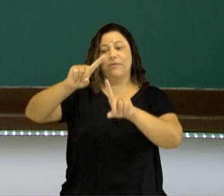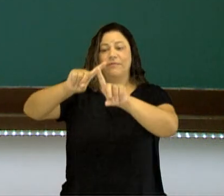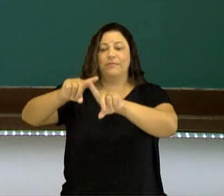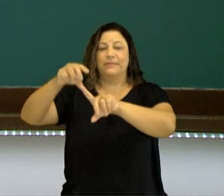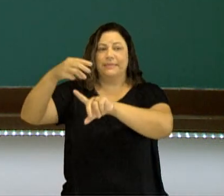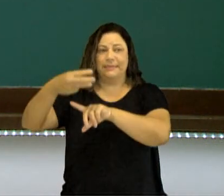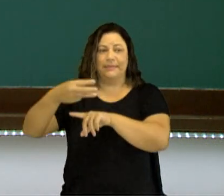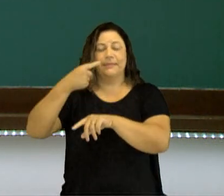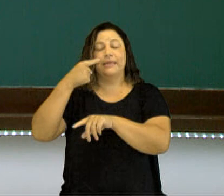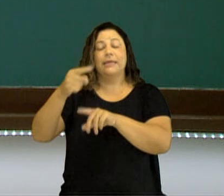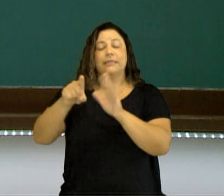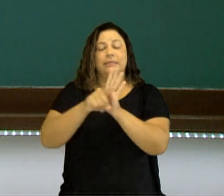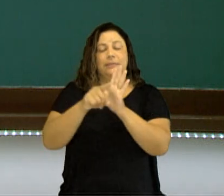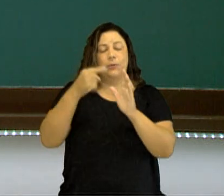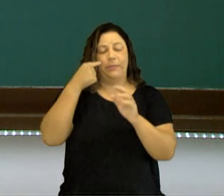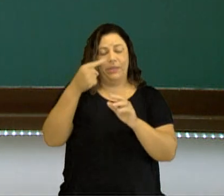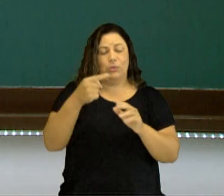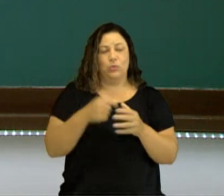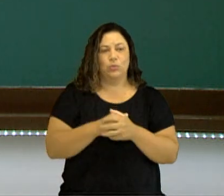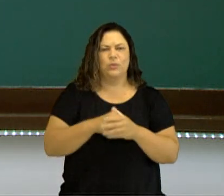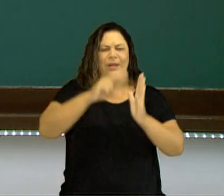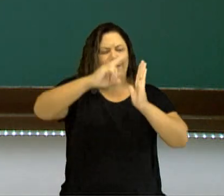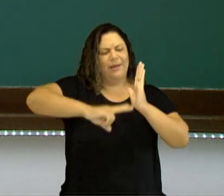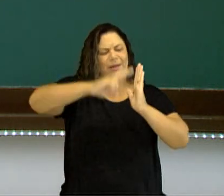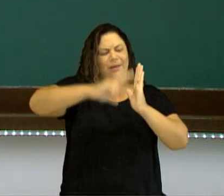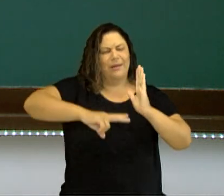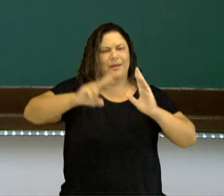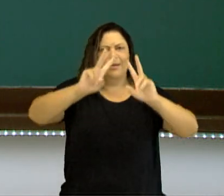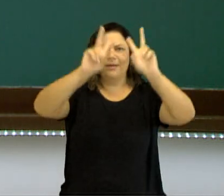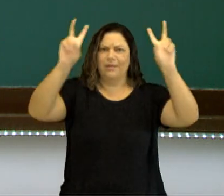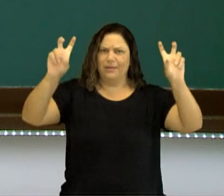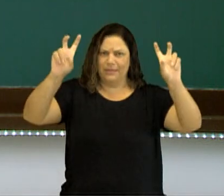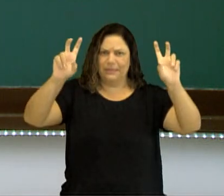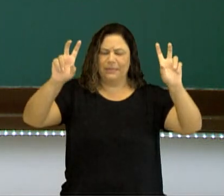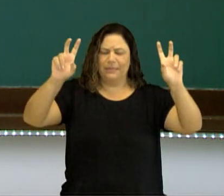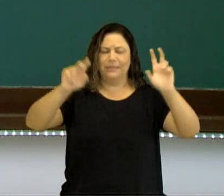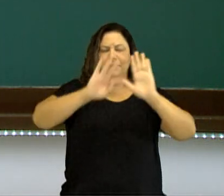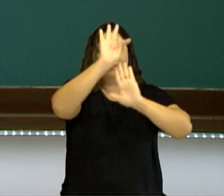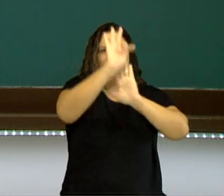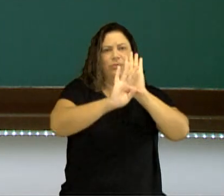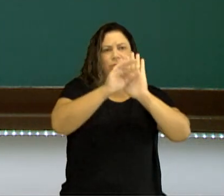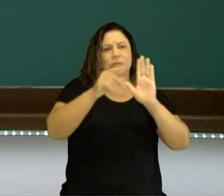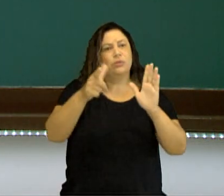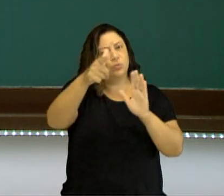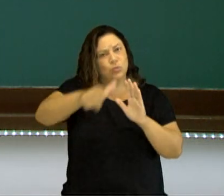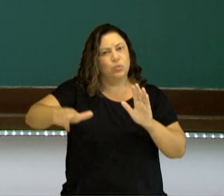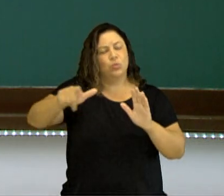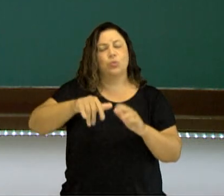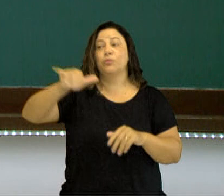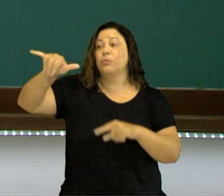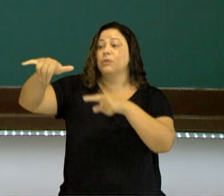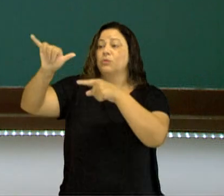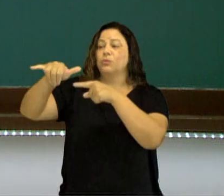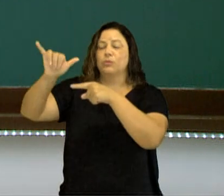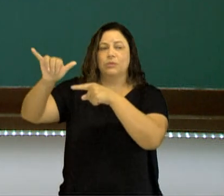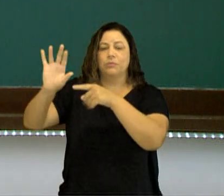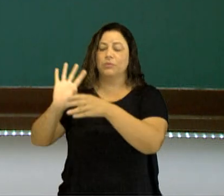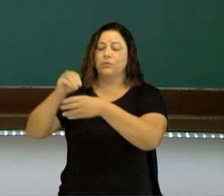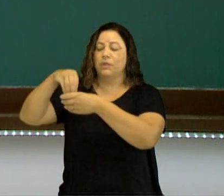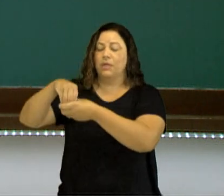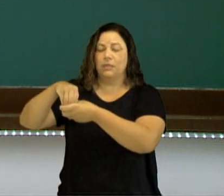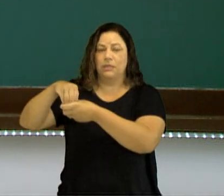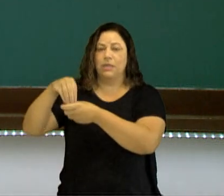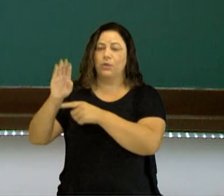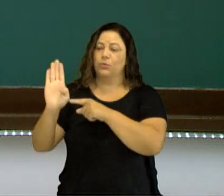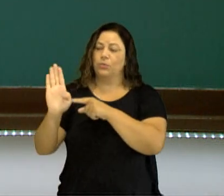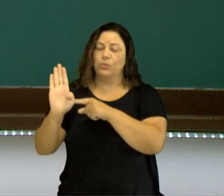27. Lá no enunciado, releio o enunciado novamente, diz que o valor de y precisa estar dentro do conjunto B.